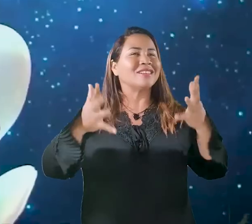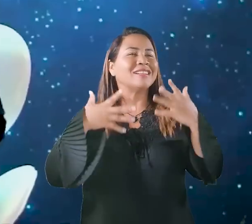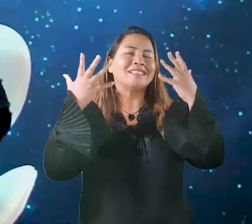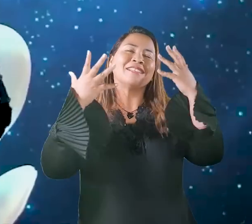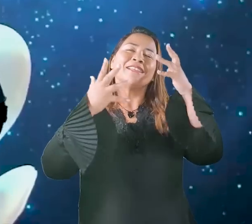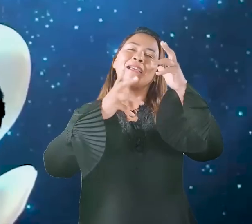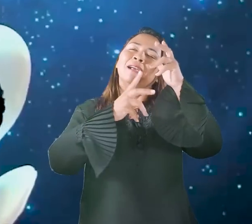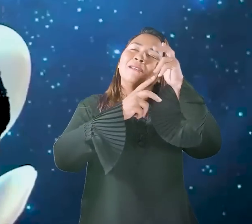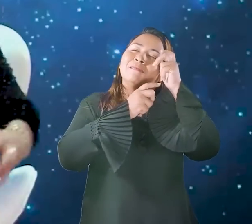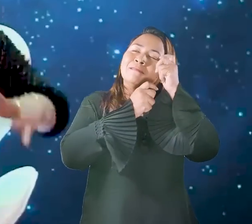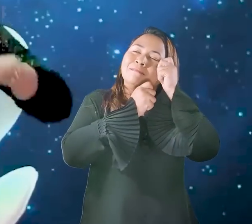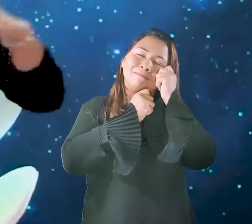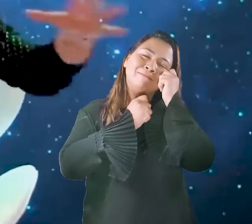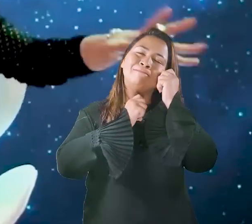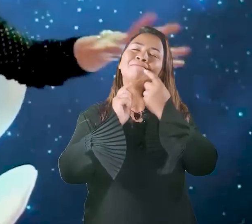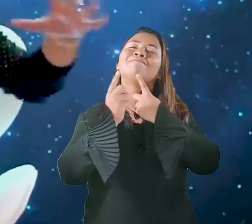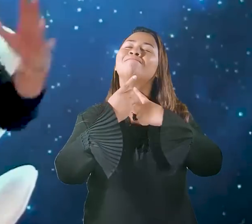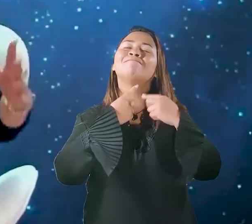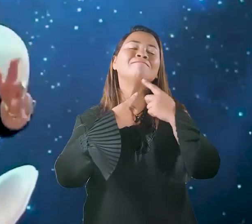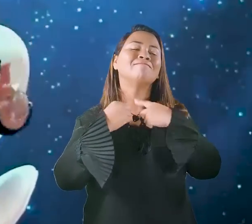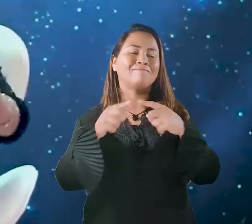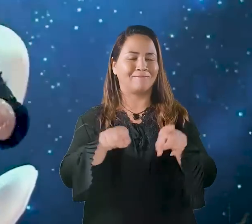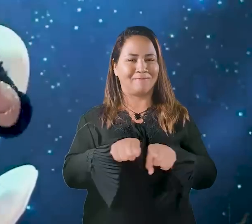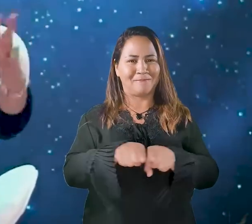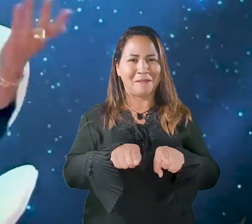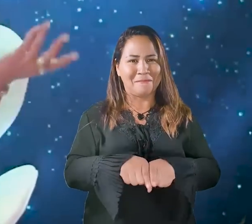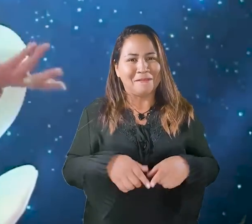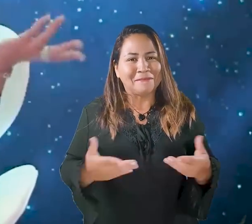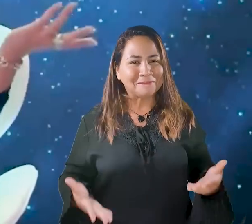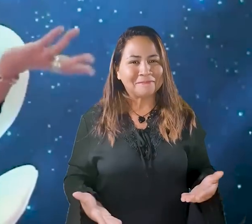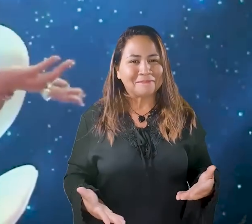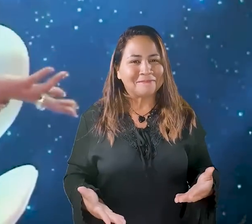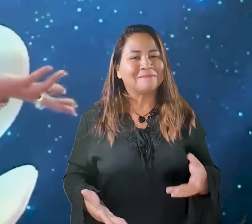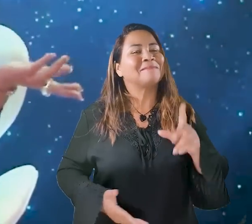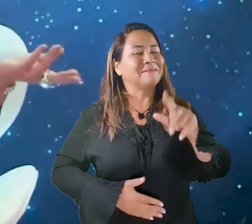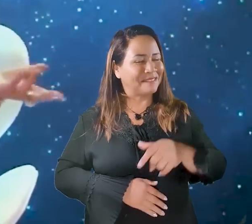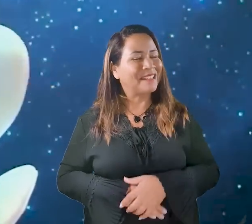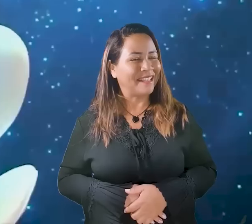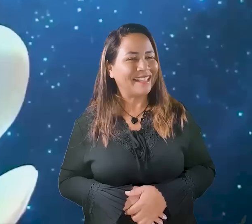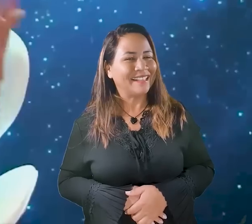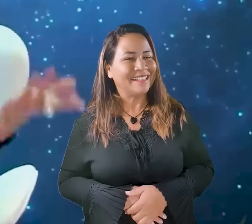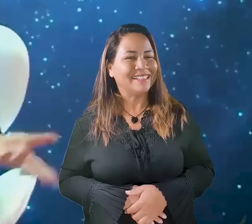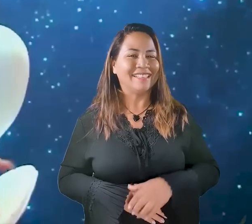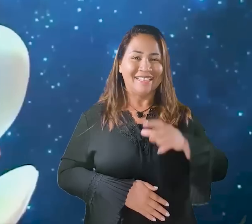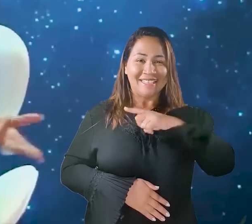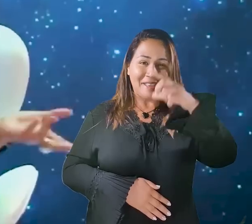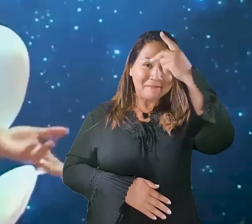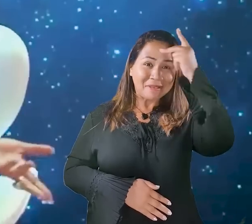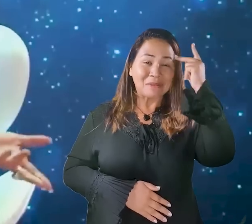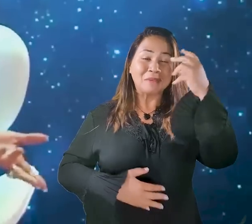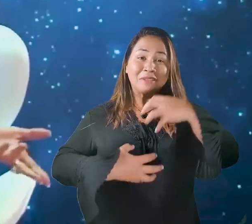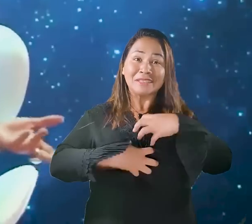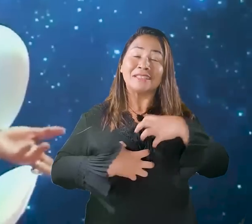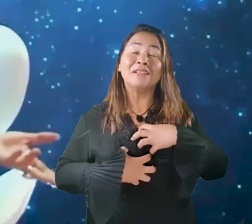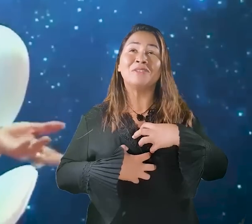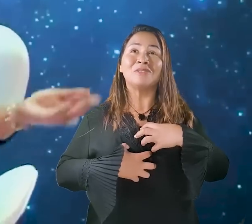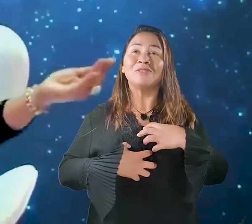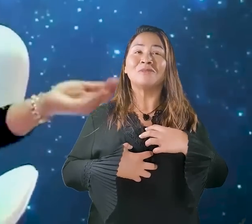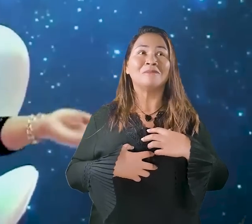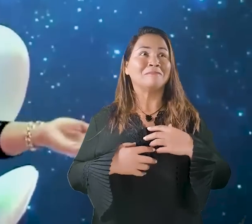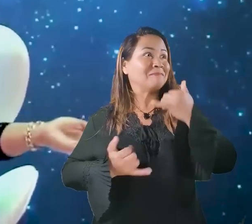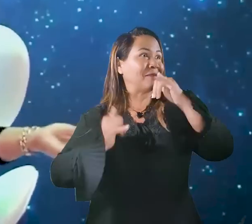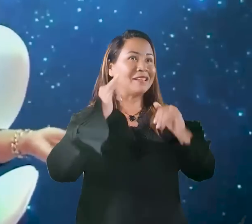descanso. Elétrica, um dando para o outro, tipo, tá aqui, né? Dançando, elétrica, maluca, em êxtase,